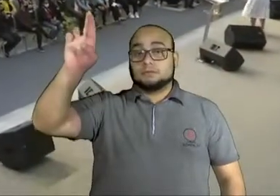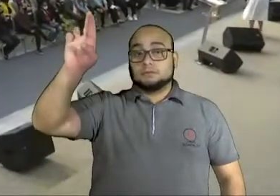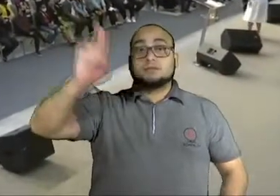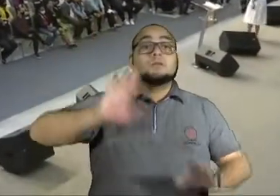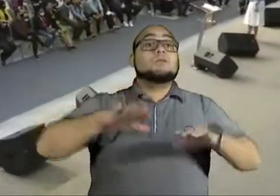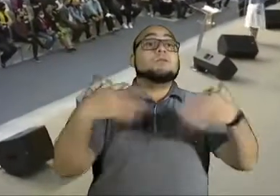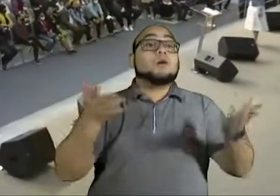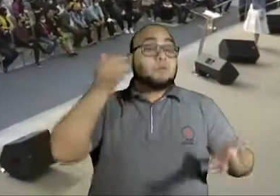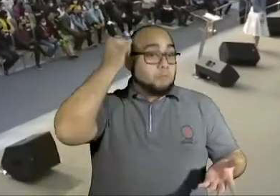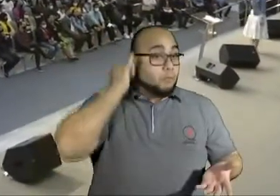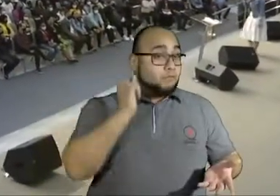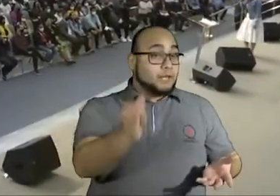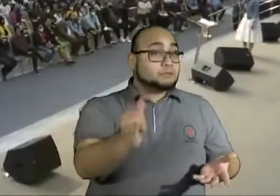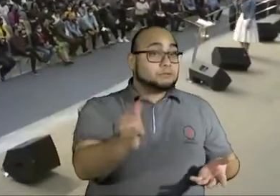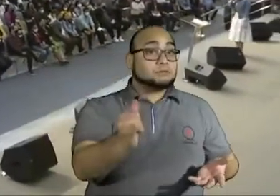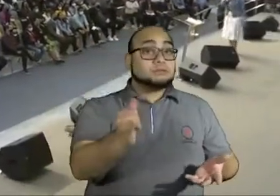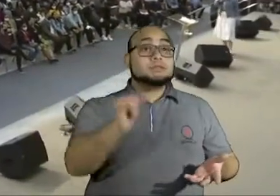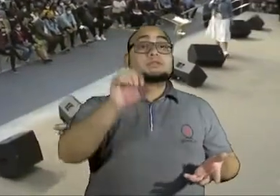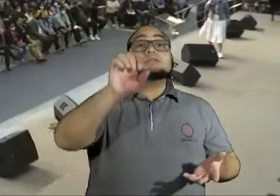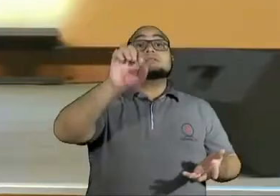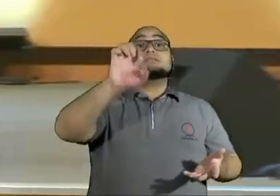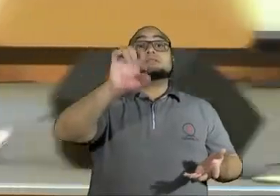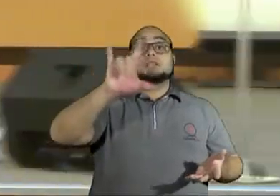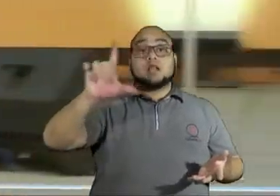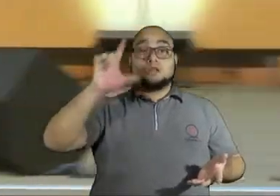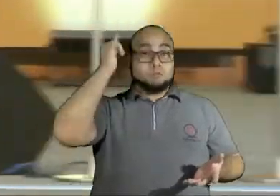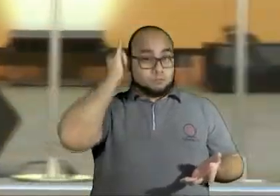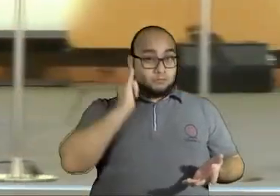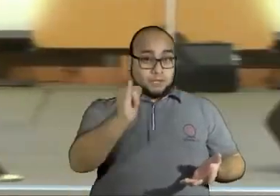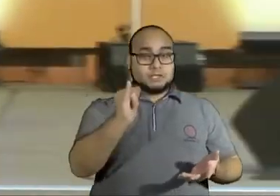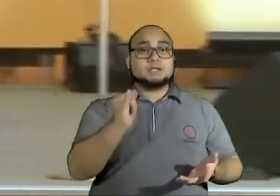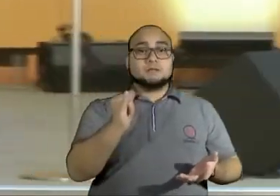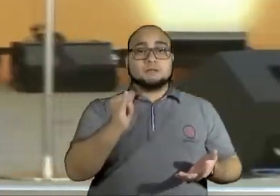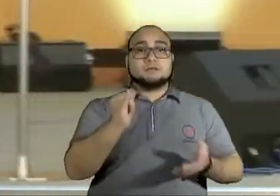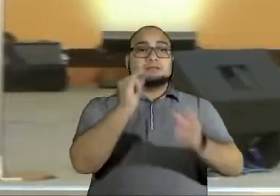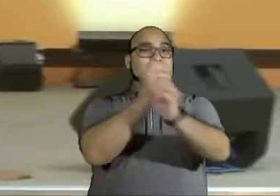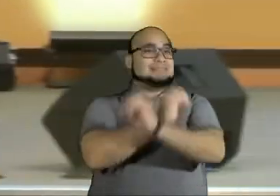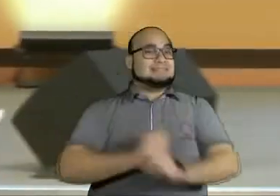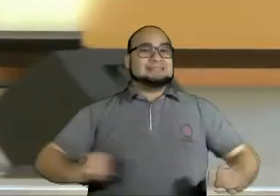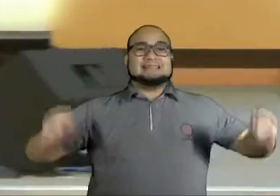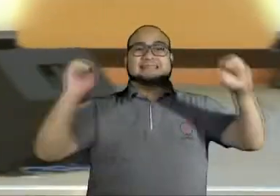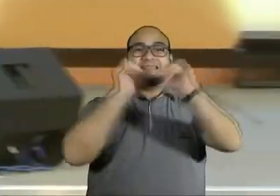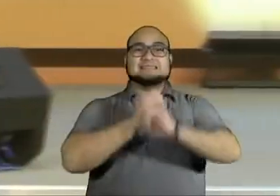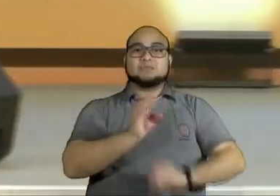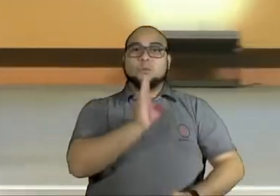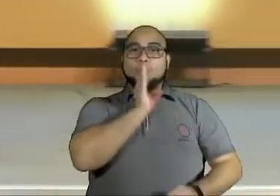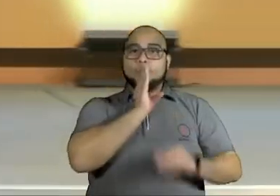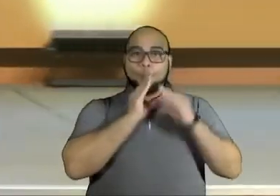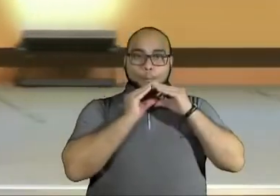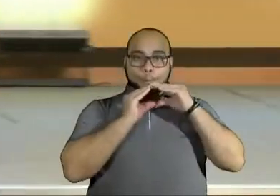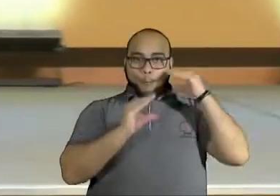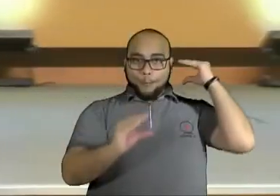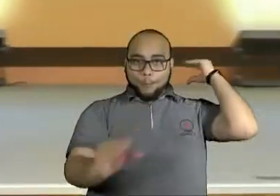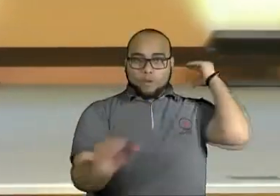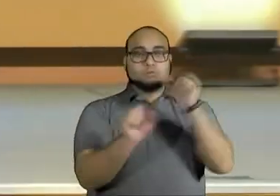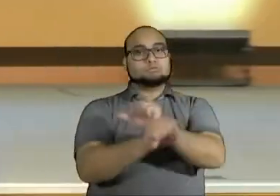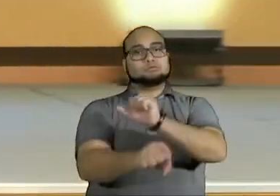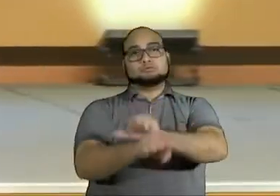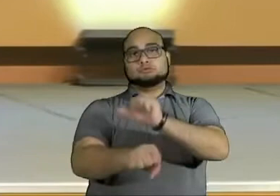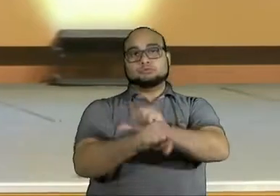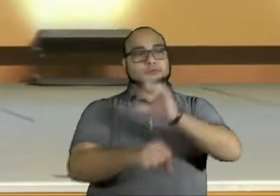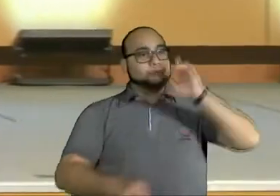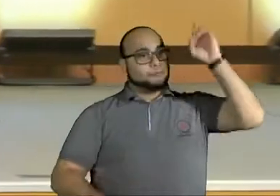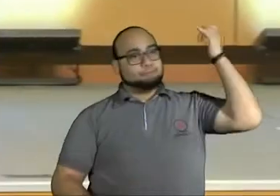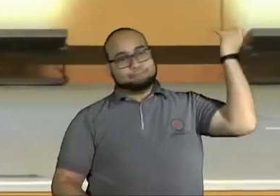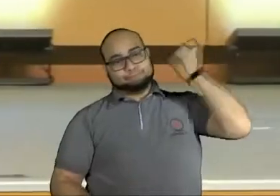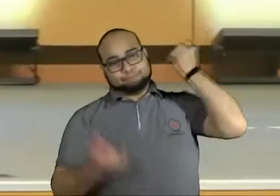profetiza. E Ezequiel profetiza o quê? Nada. Ele fica caladinho, esperando Deus dizer qual é a palavra.